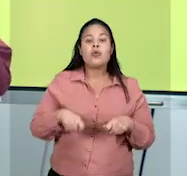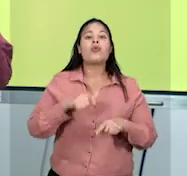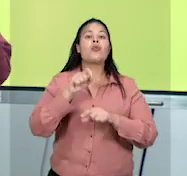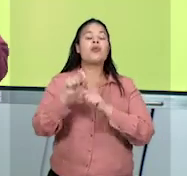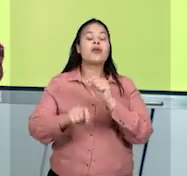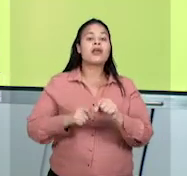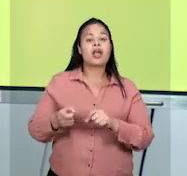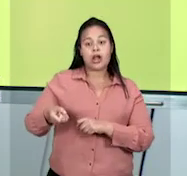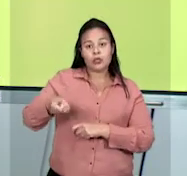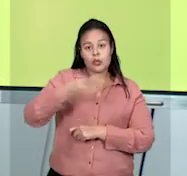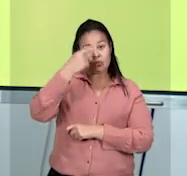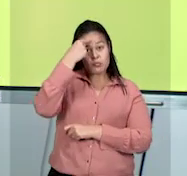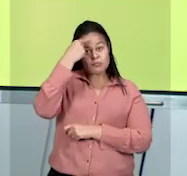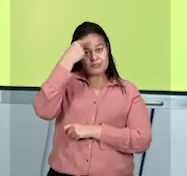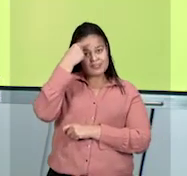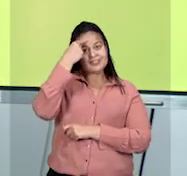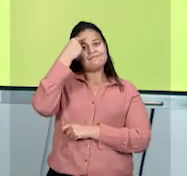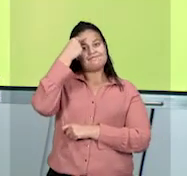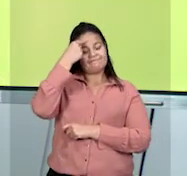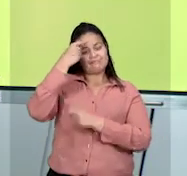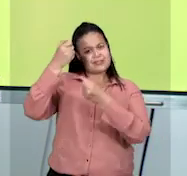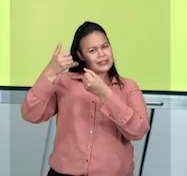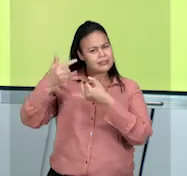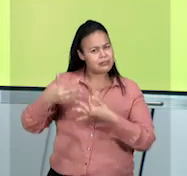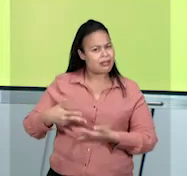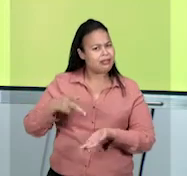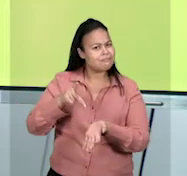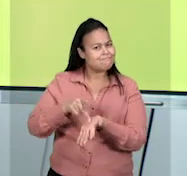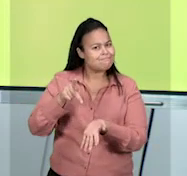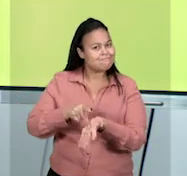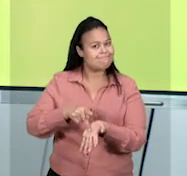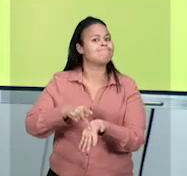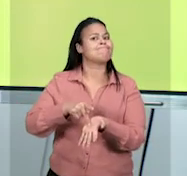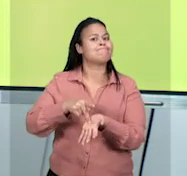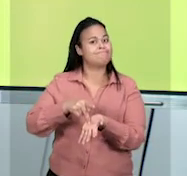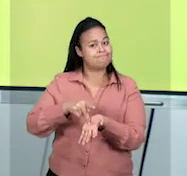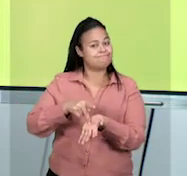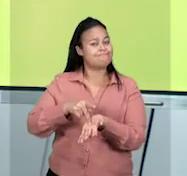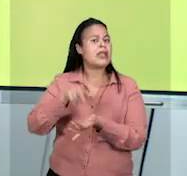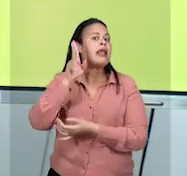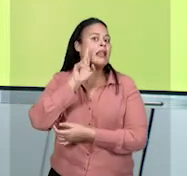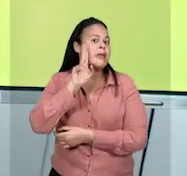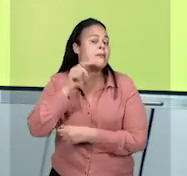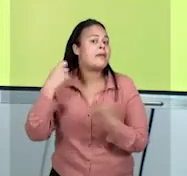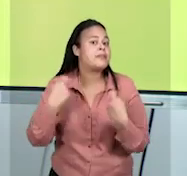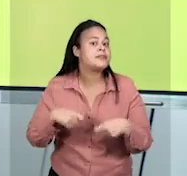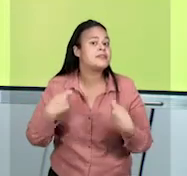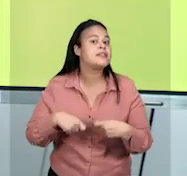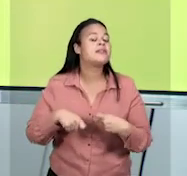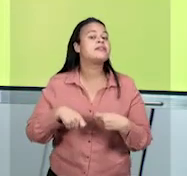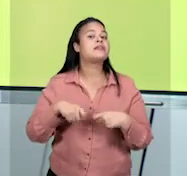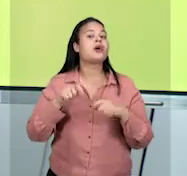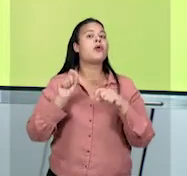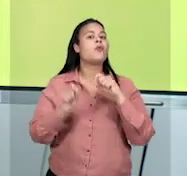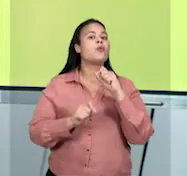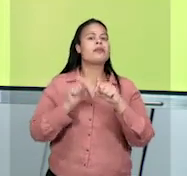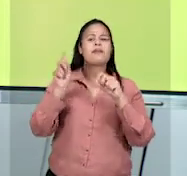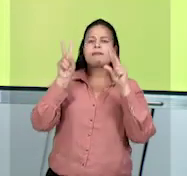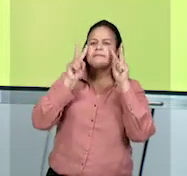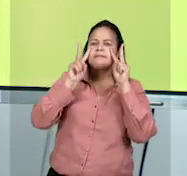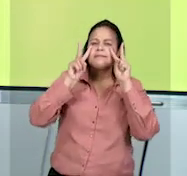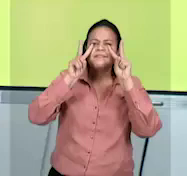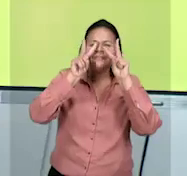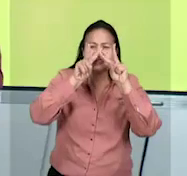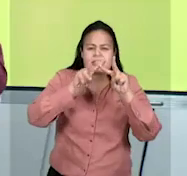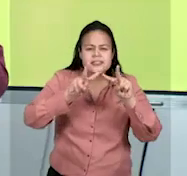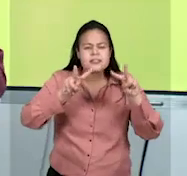um novo pensamento para explicar essa realidade. Lembrando que nós vamos ter uma visão